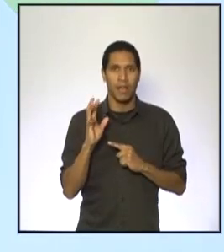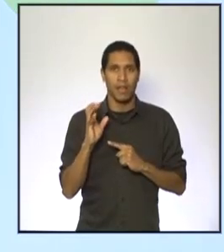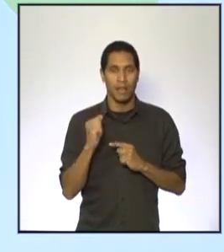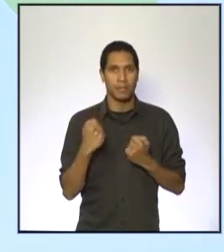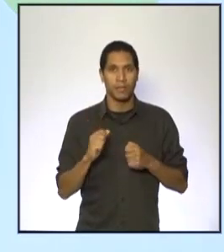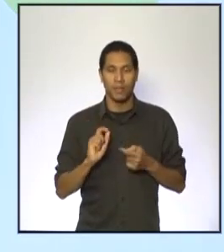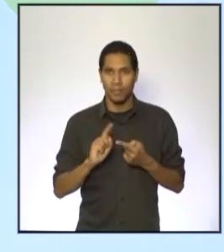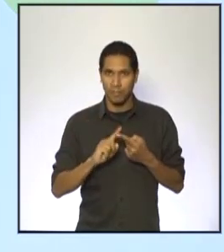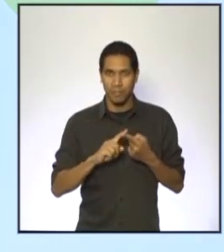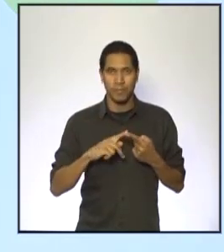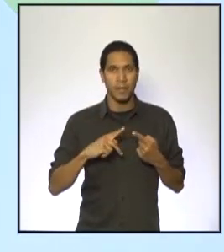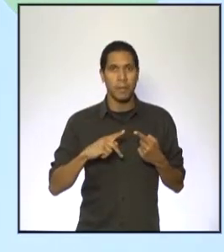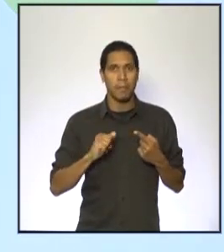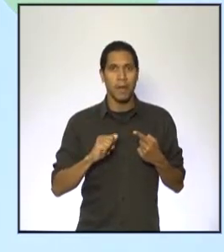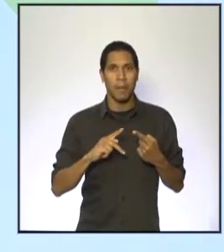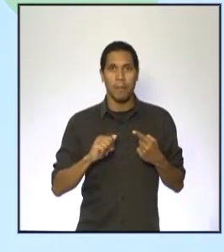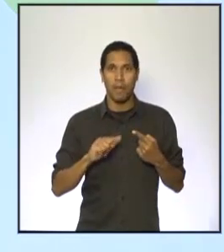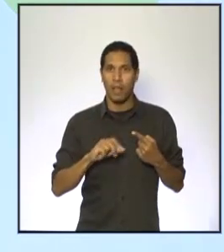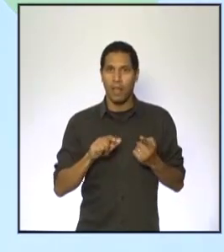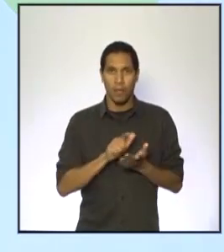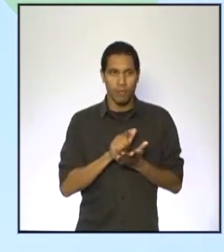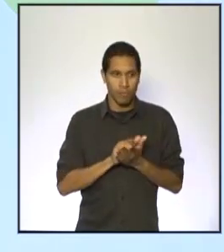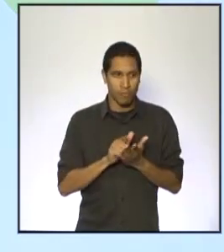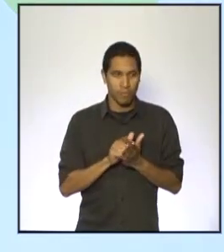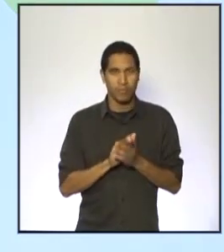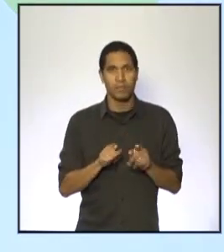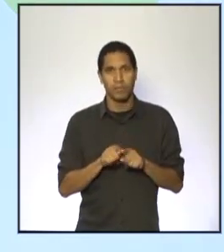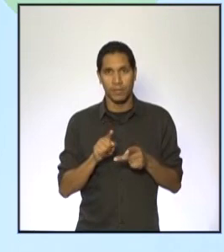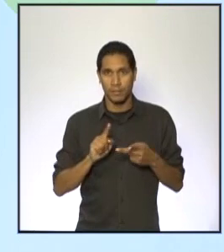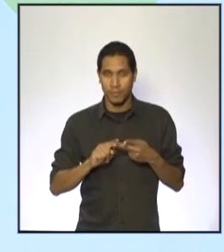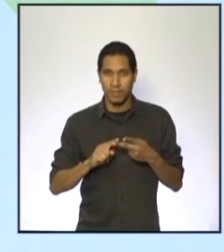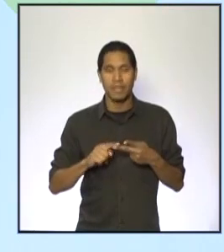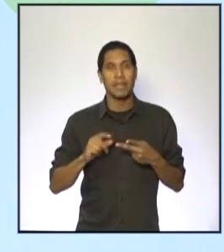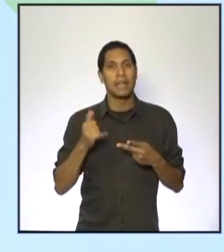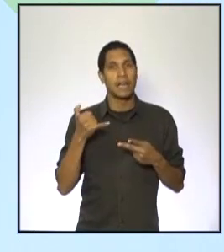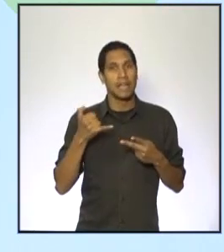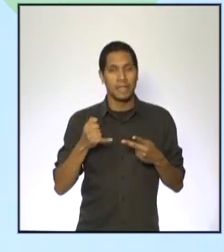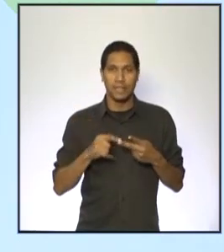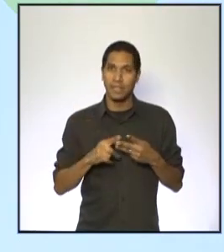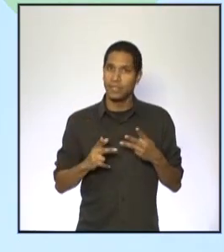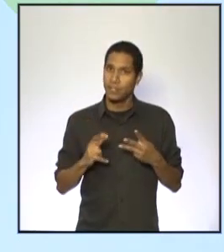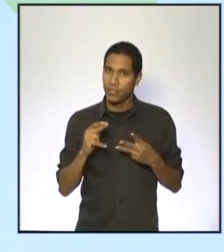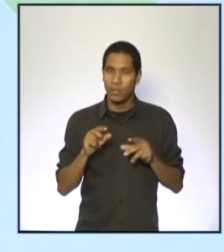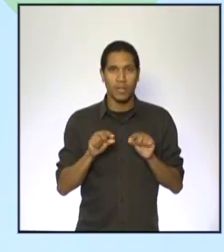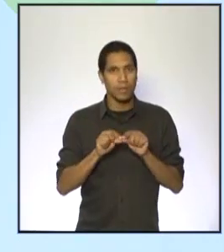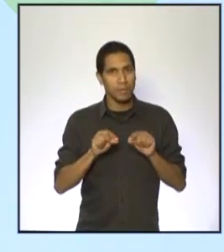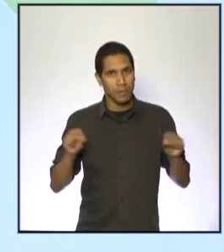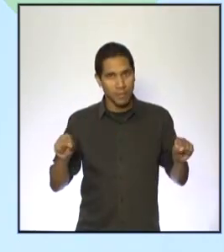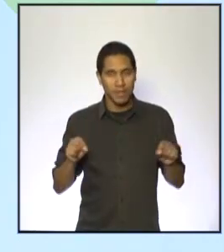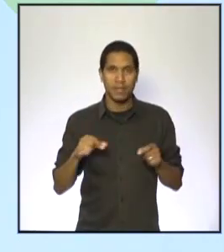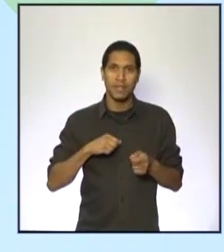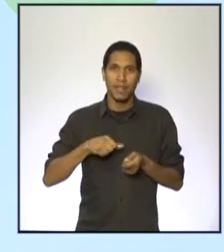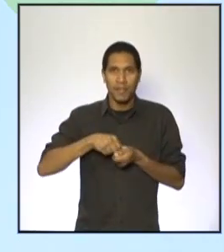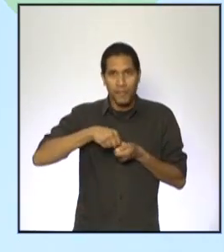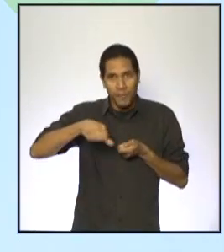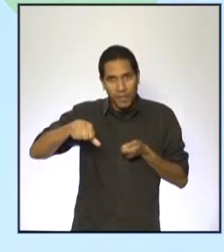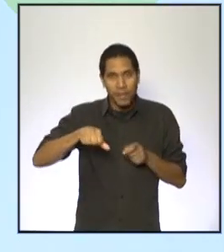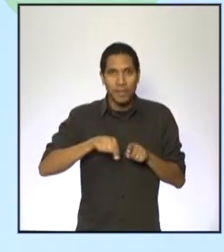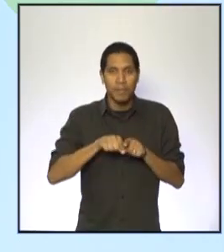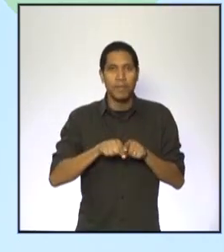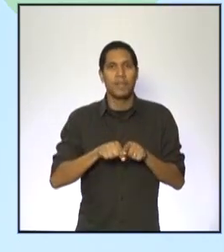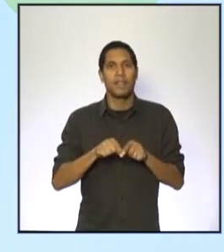papelão, caneta, tesoura, barbante, canudo, fita crepe,